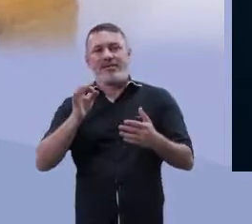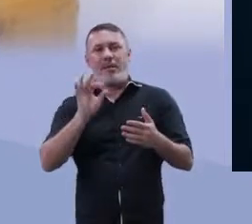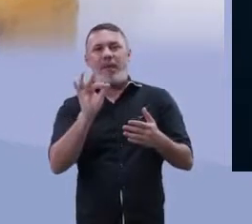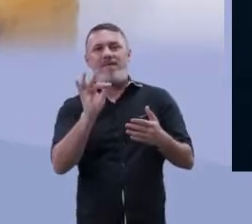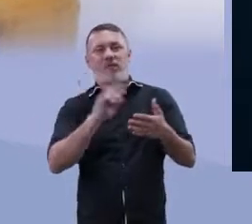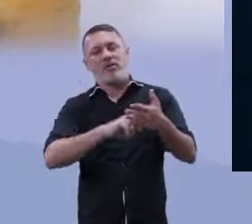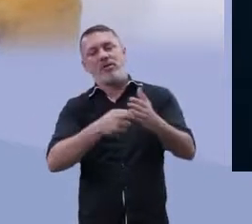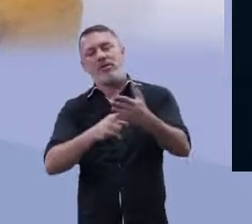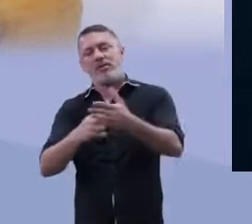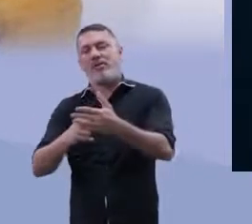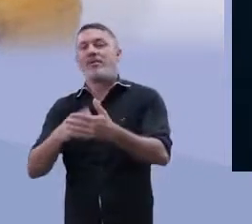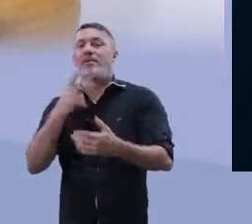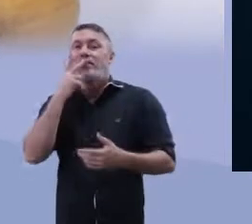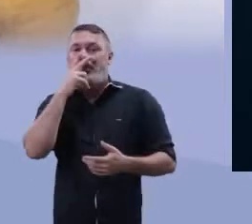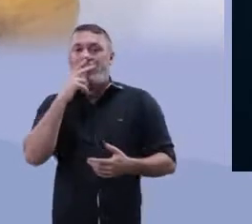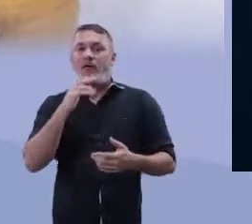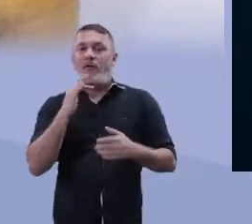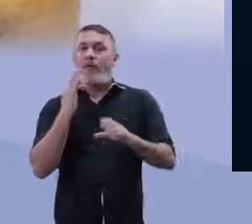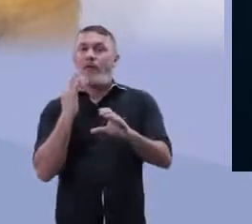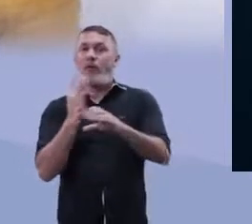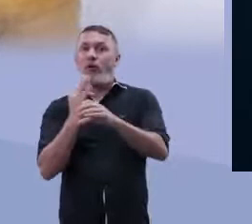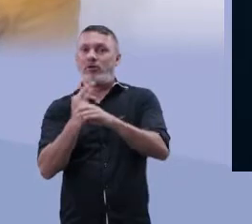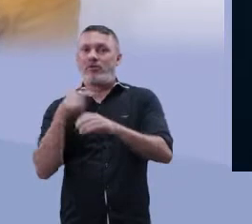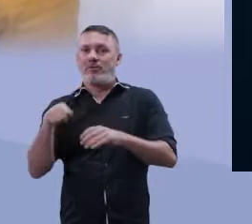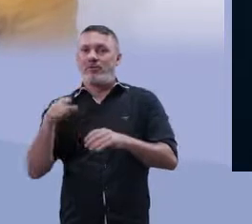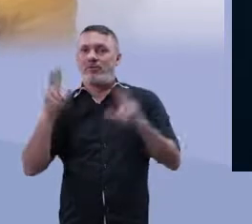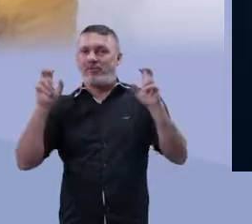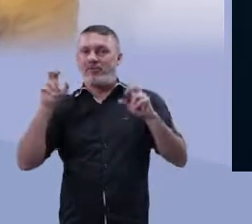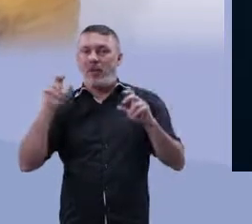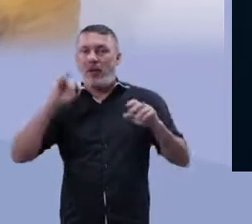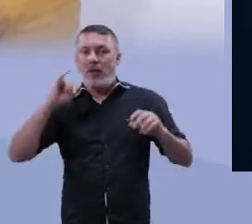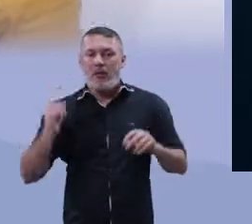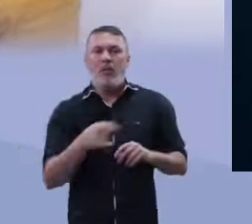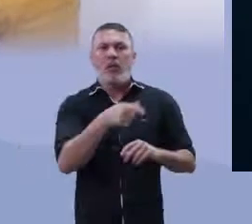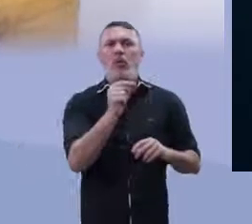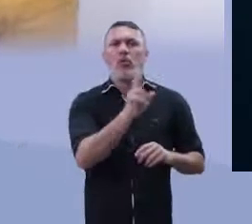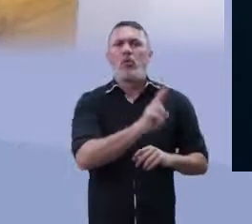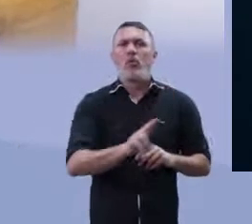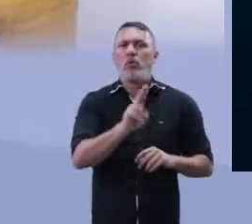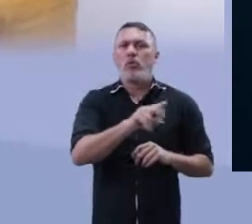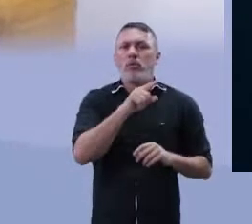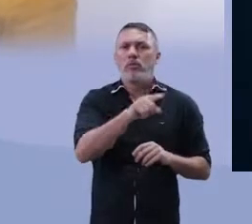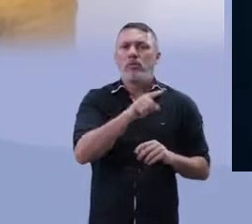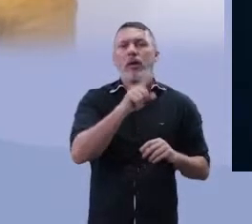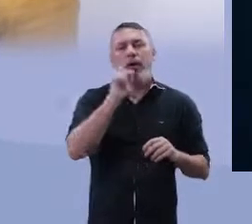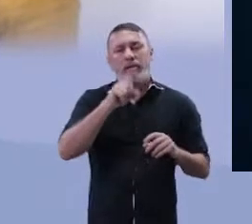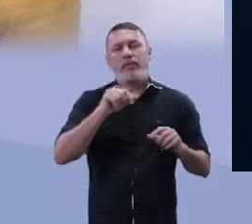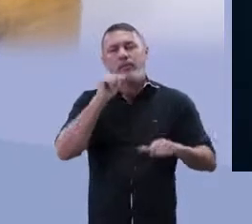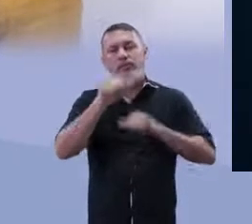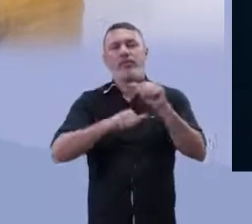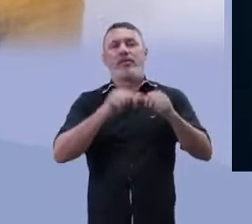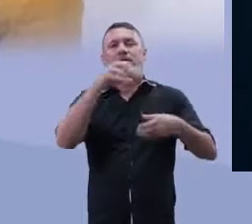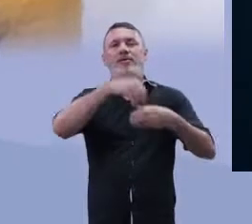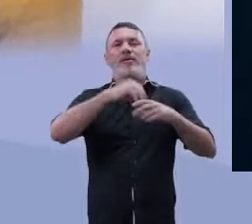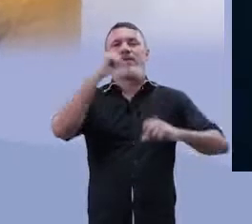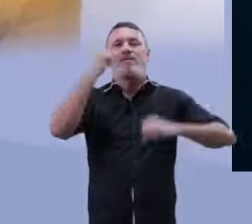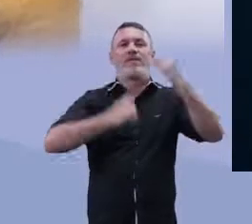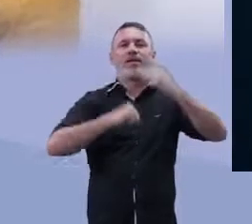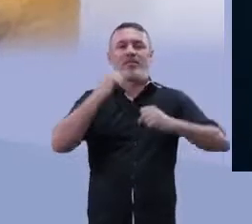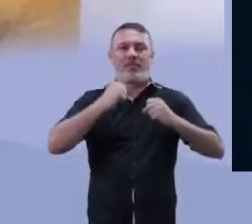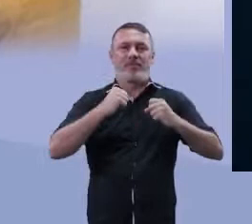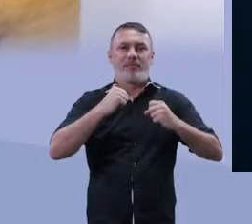Fordismo, né, fez uso dessa sacada, de fazer uso da esteira de produção na chamada indústria